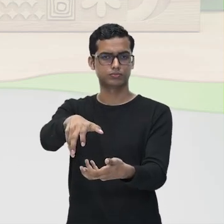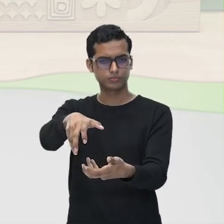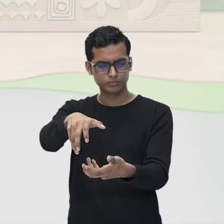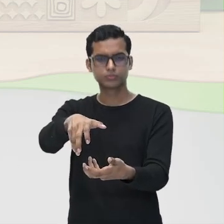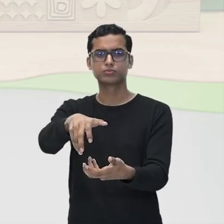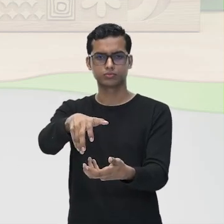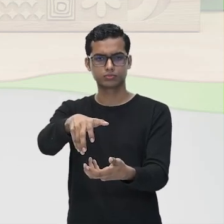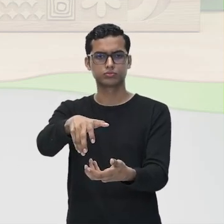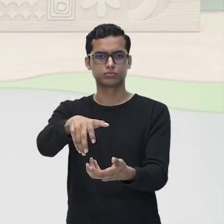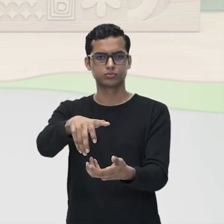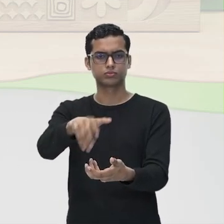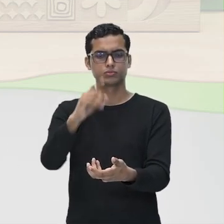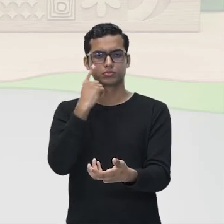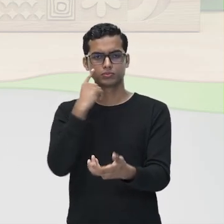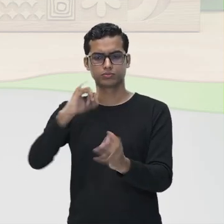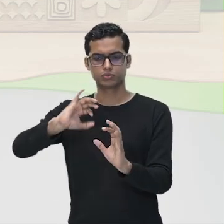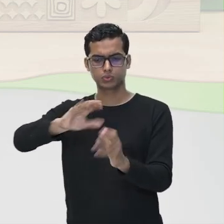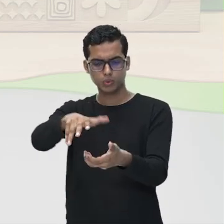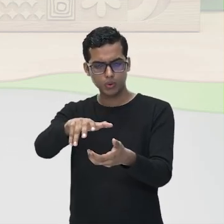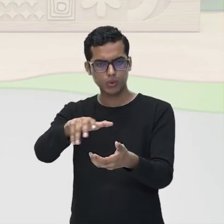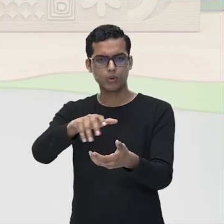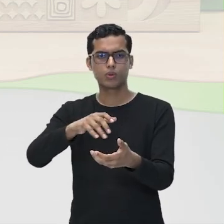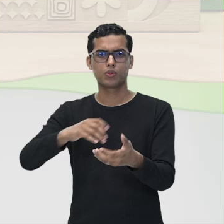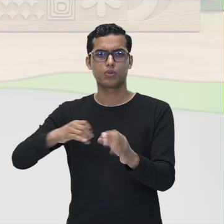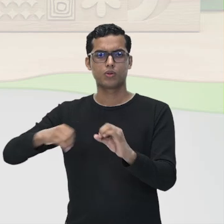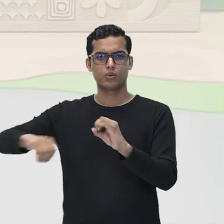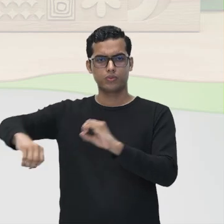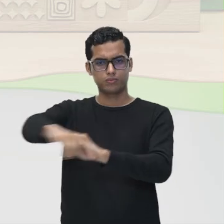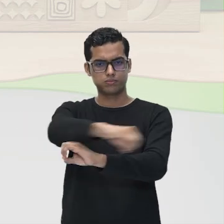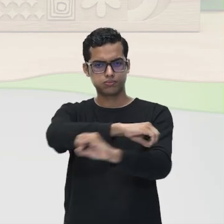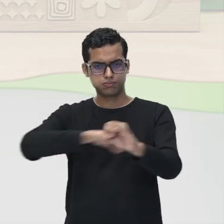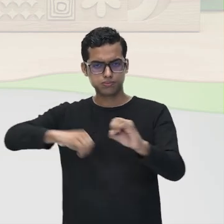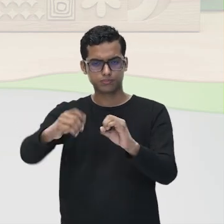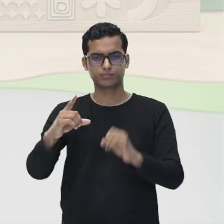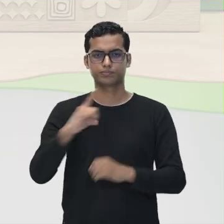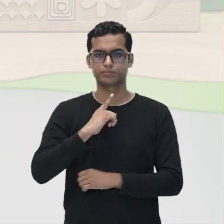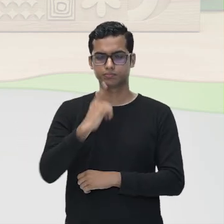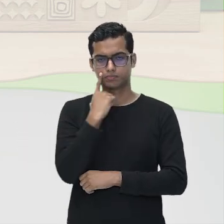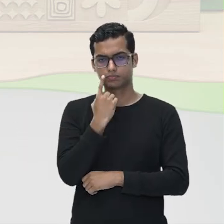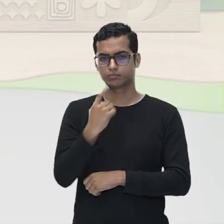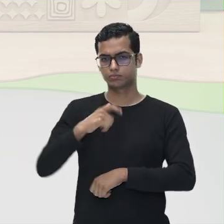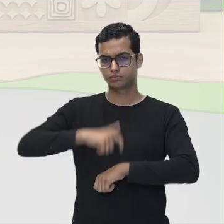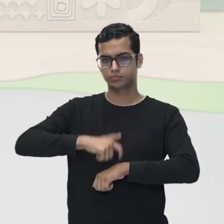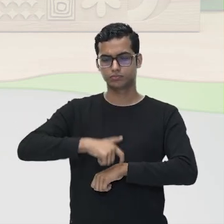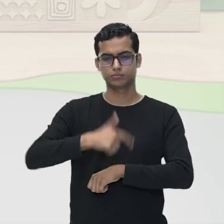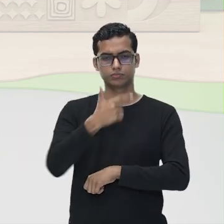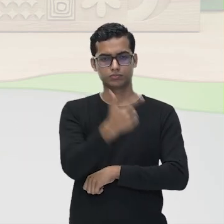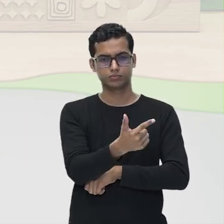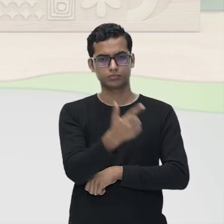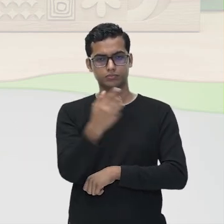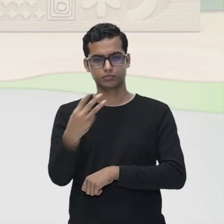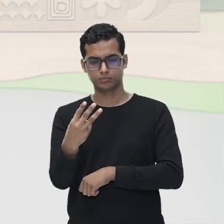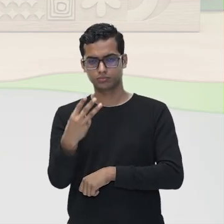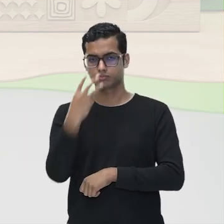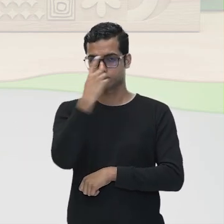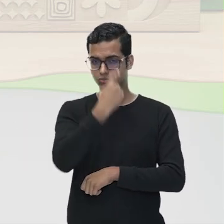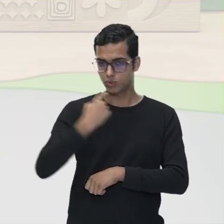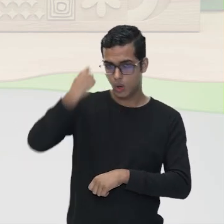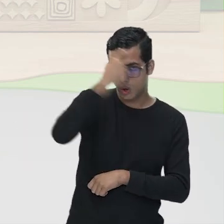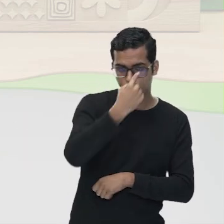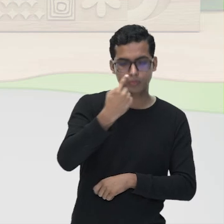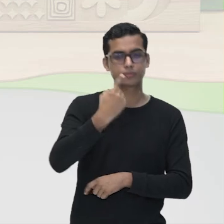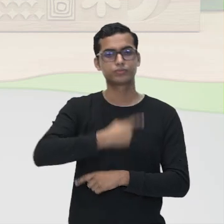da Terra ao redor de si mesma dura 23 horas, 56